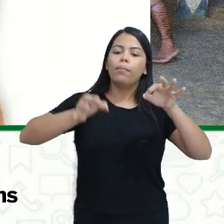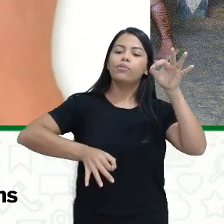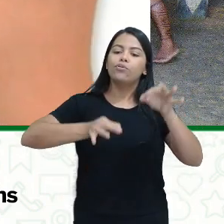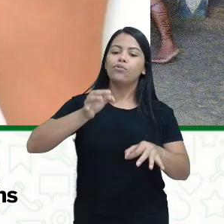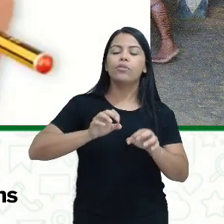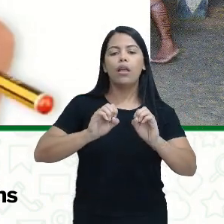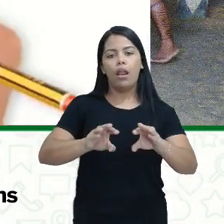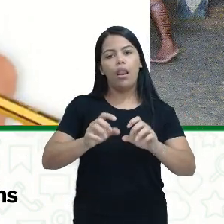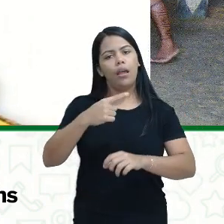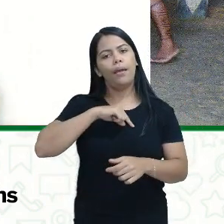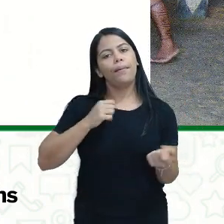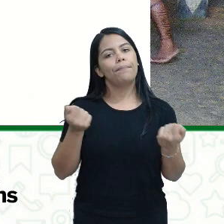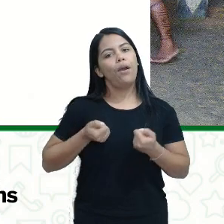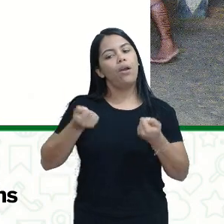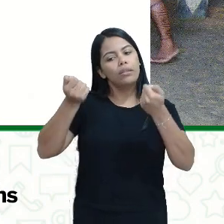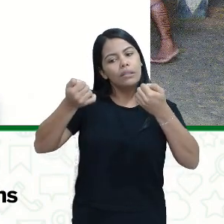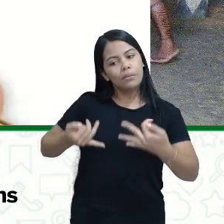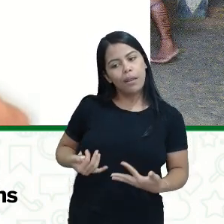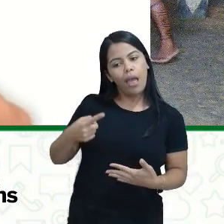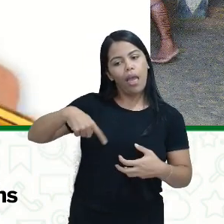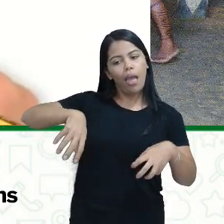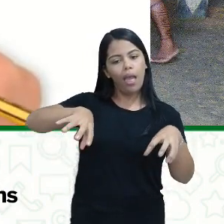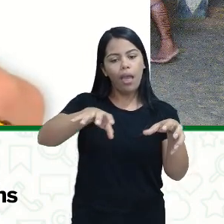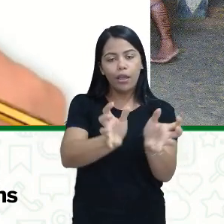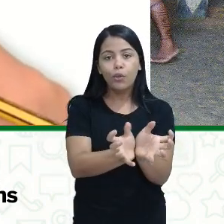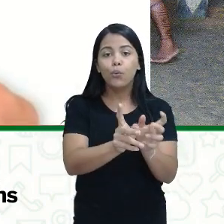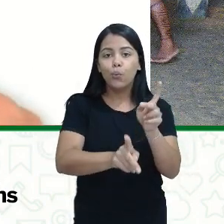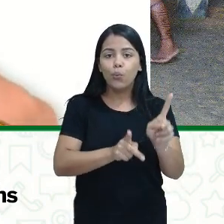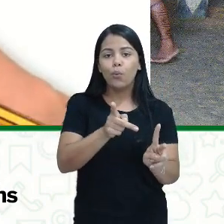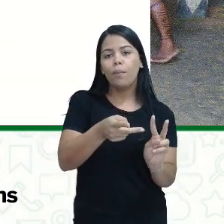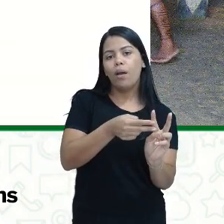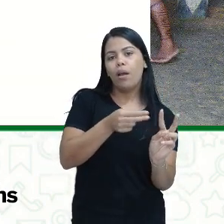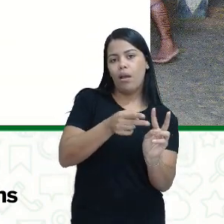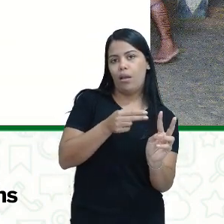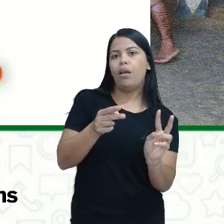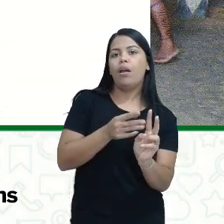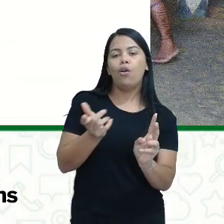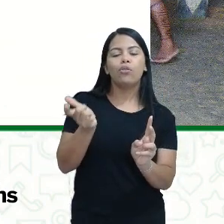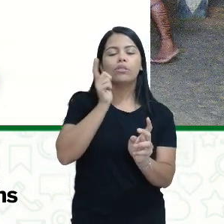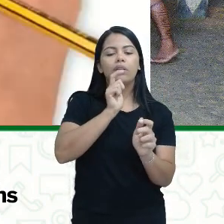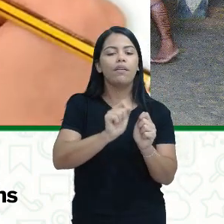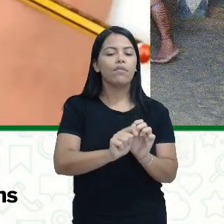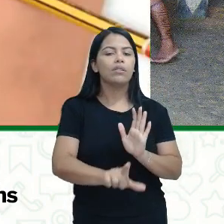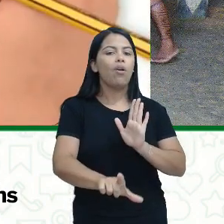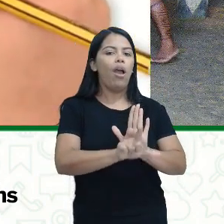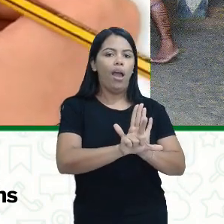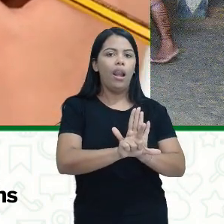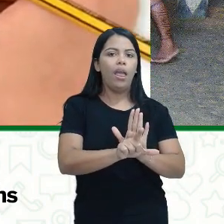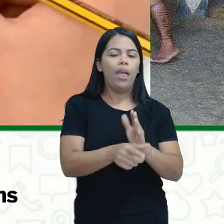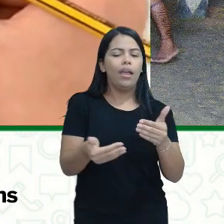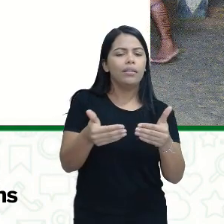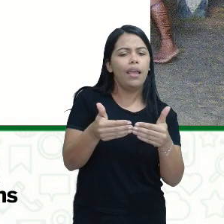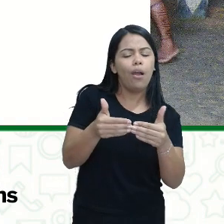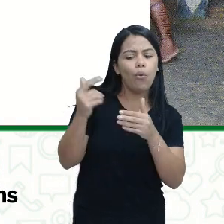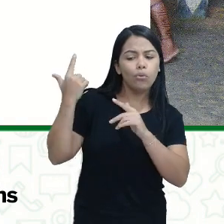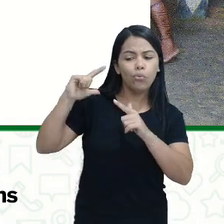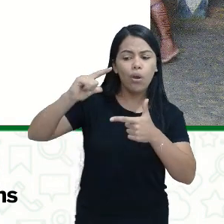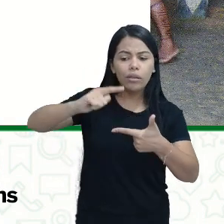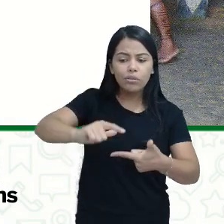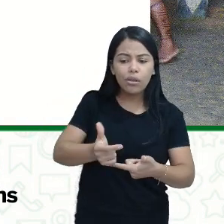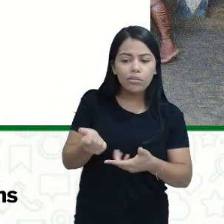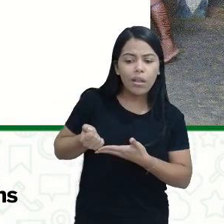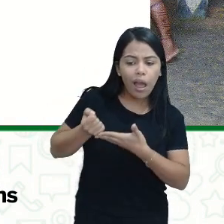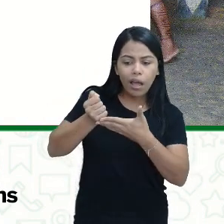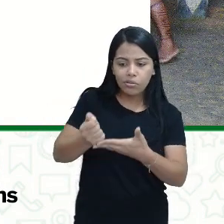podemos dizer que os indígenas desenvolviam uma lei construída em cima das tradições e educavam seus pequenos curumins através do exemplo